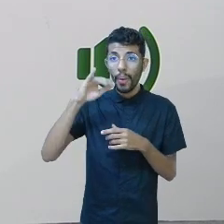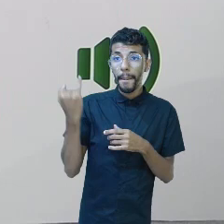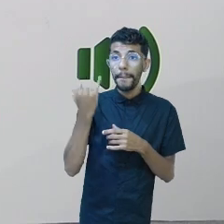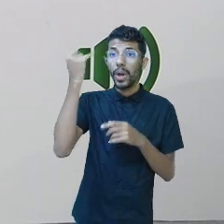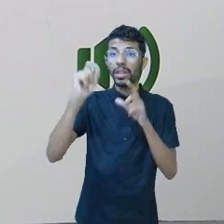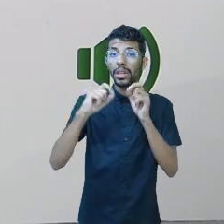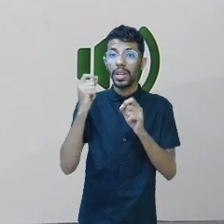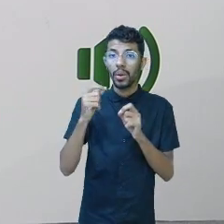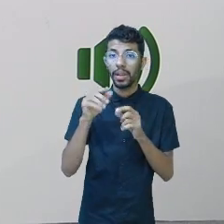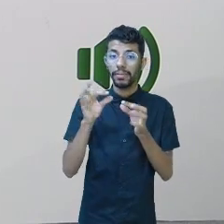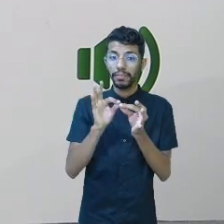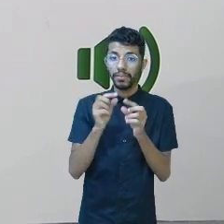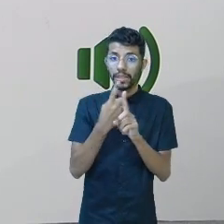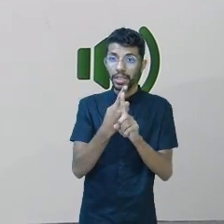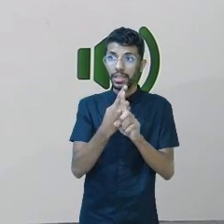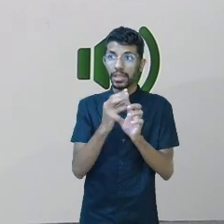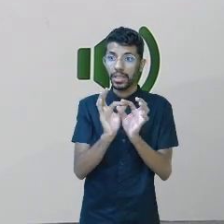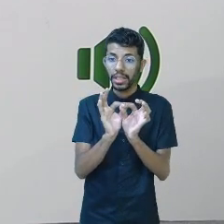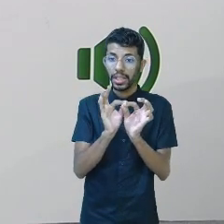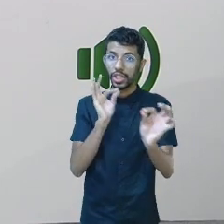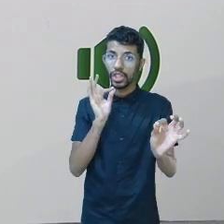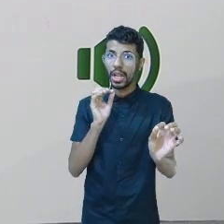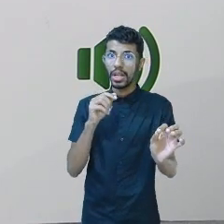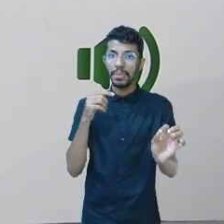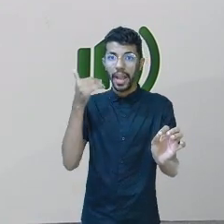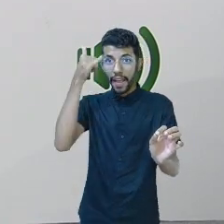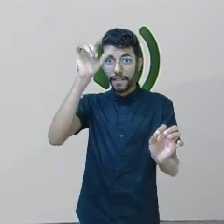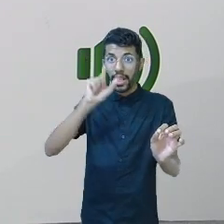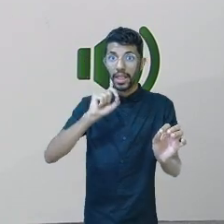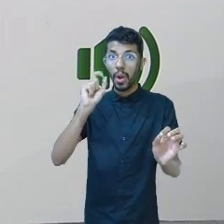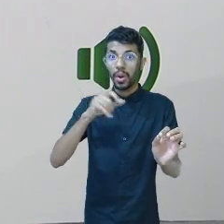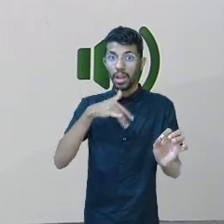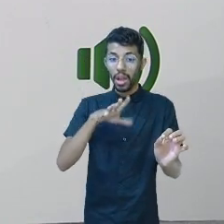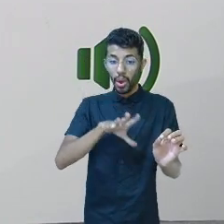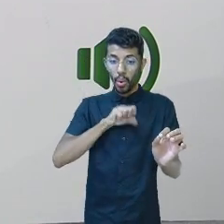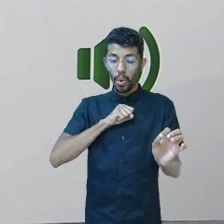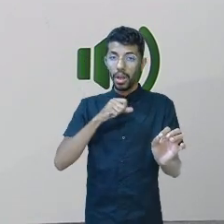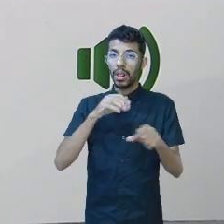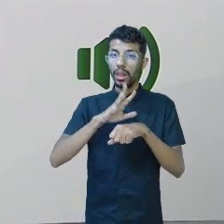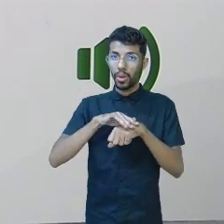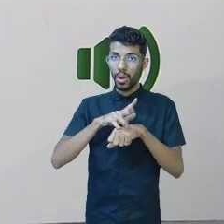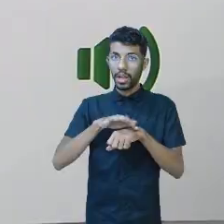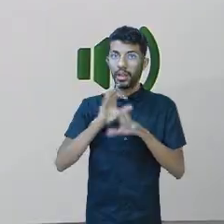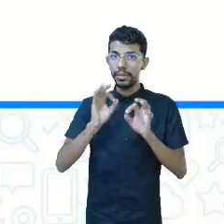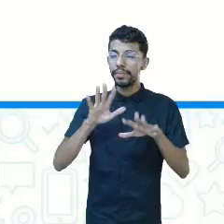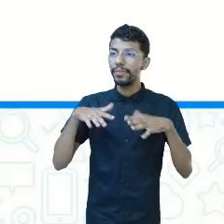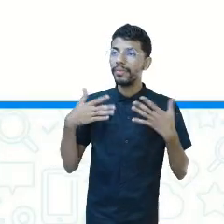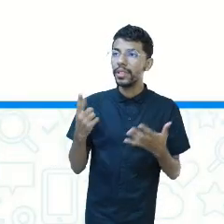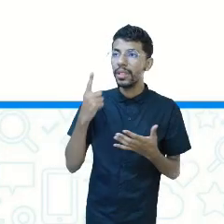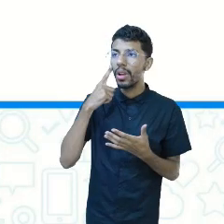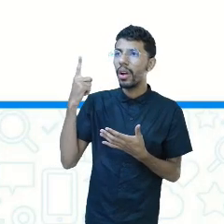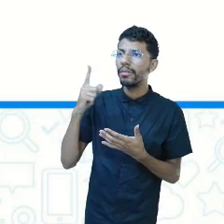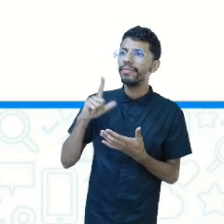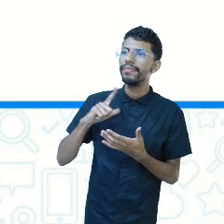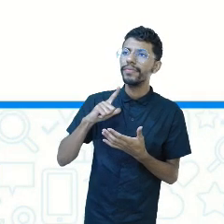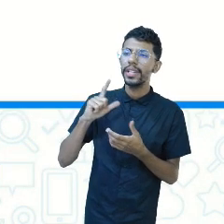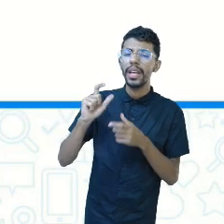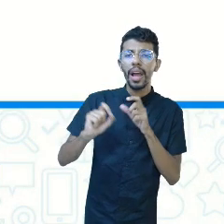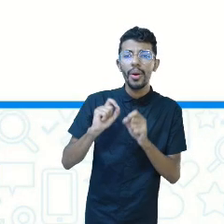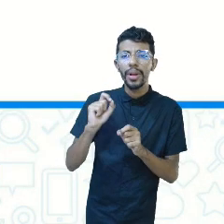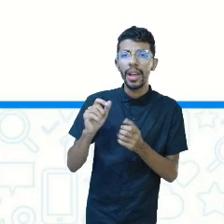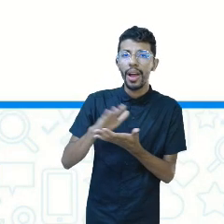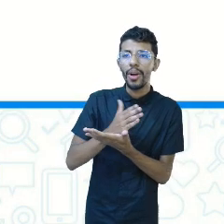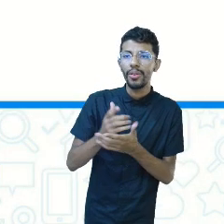evitar contrair a doença. Então, o que é que você vai fazer? Olha, nós temos aqui lugares onde as crianças